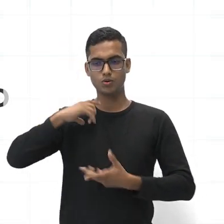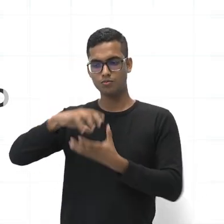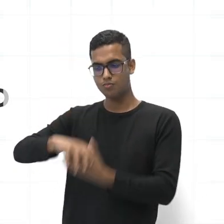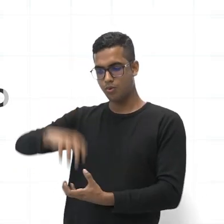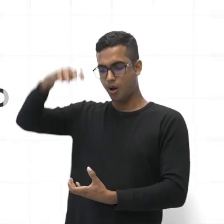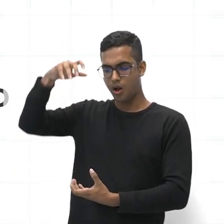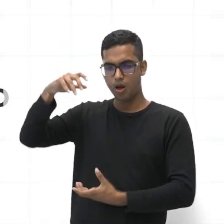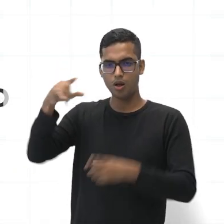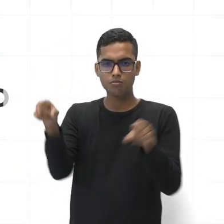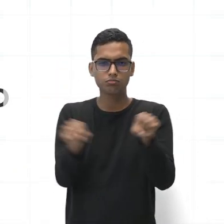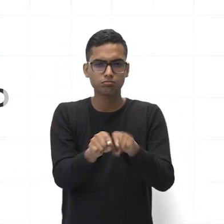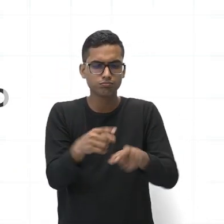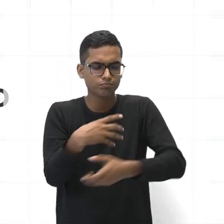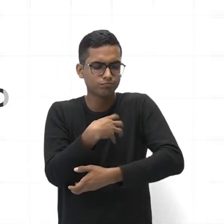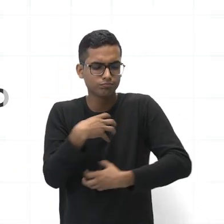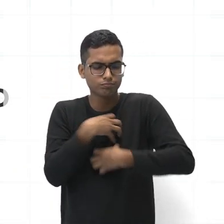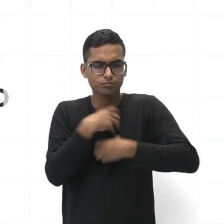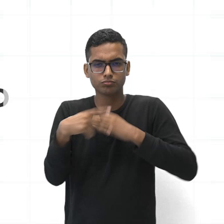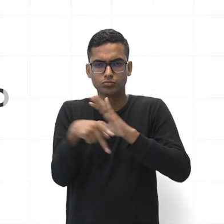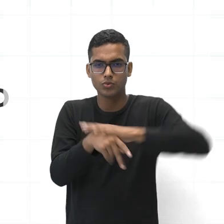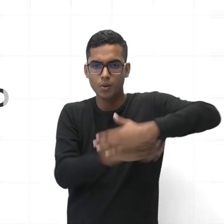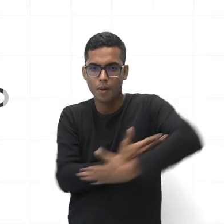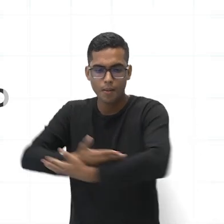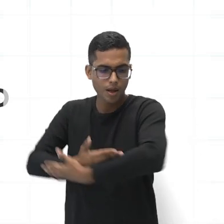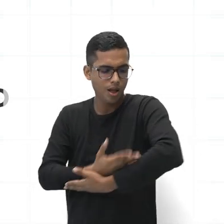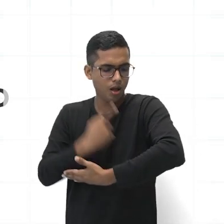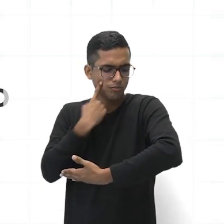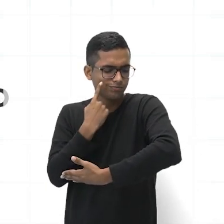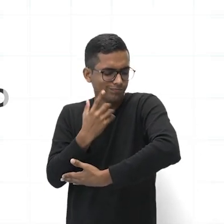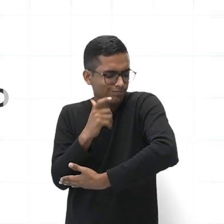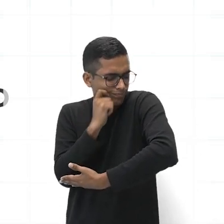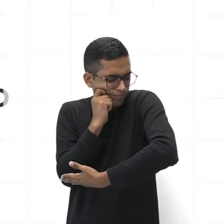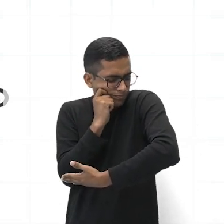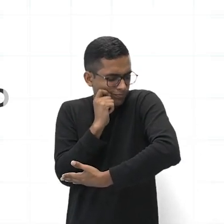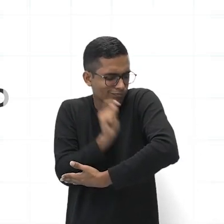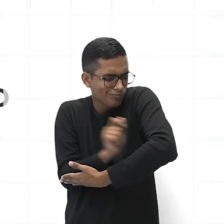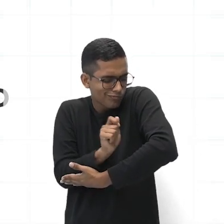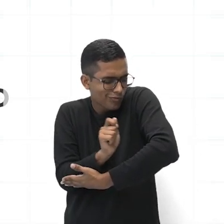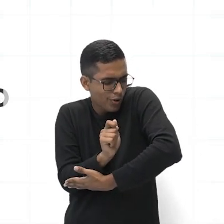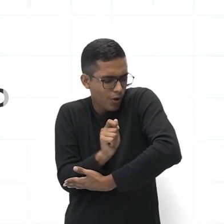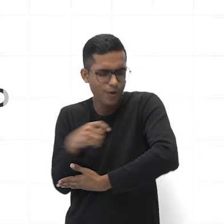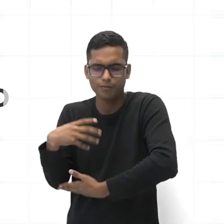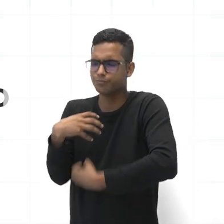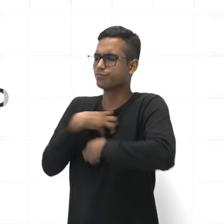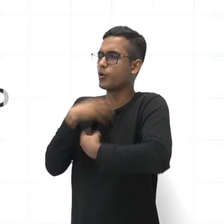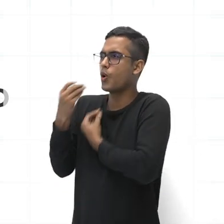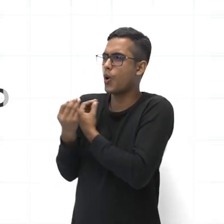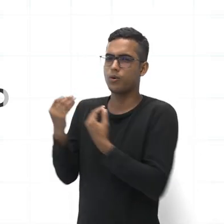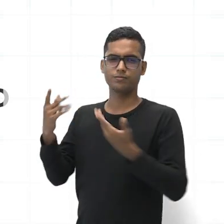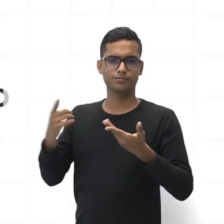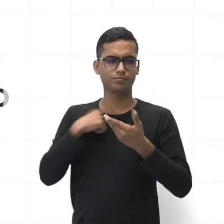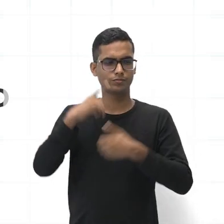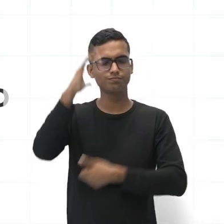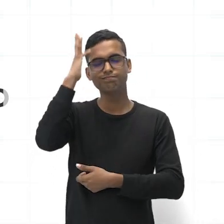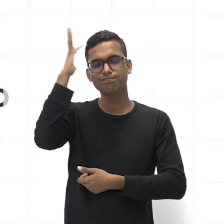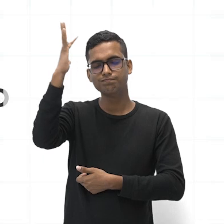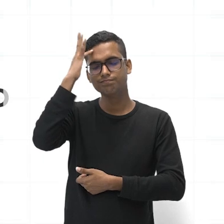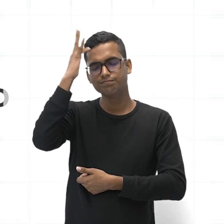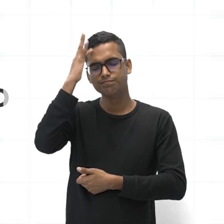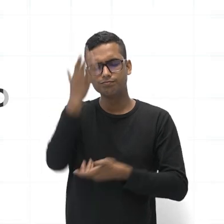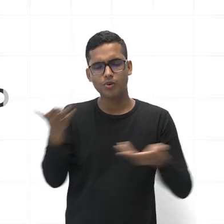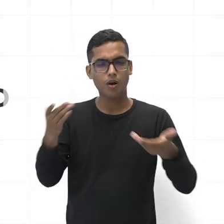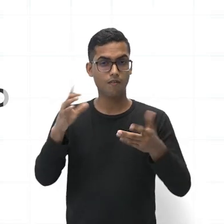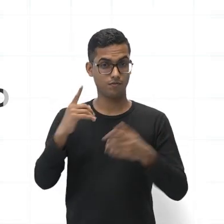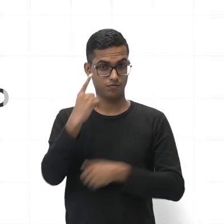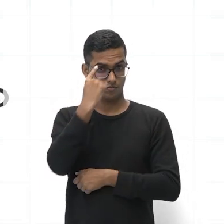e a sensação da criança recebendo esse carinho. Então, quando você começa a imaginar, fecha os olhos, começa a